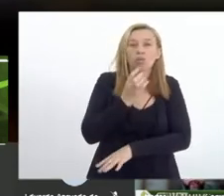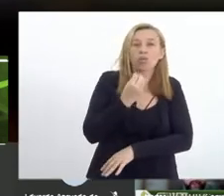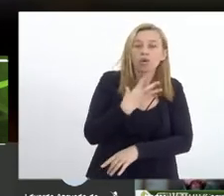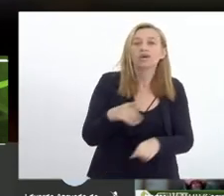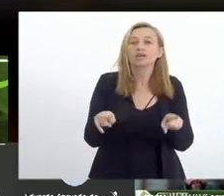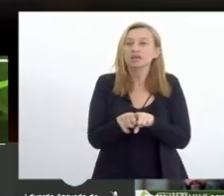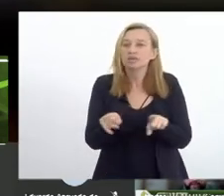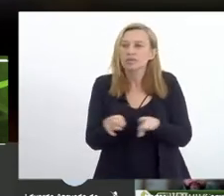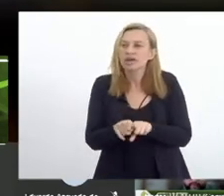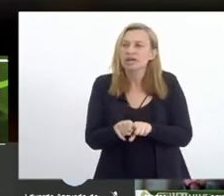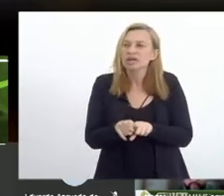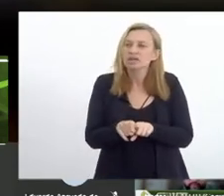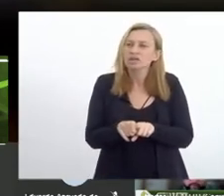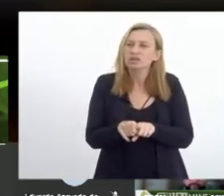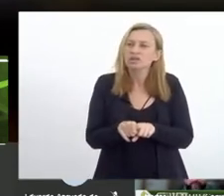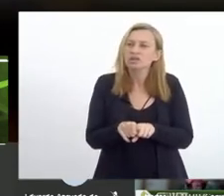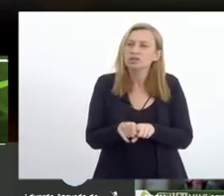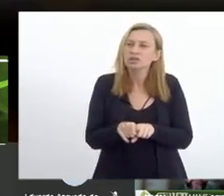também...